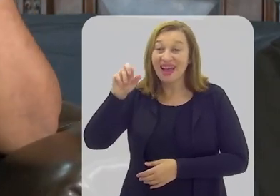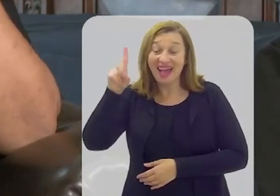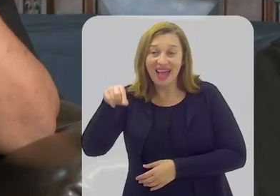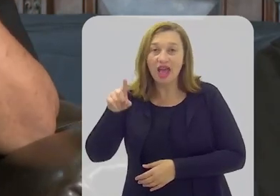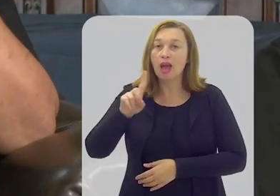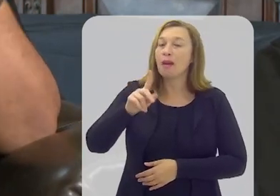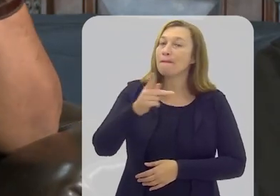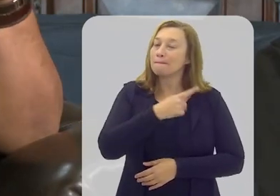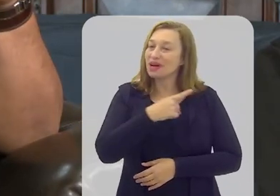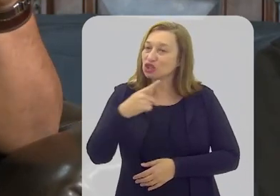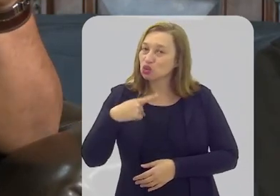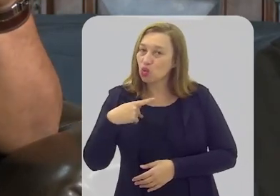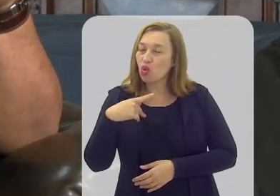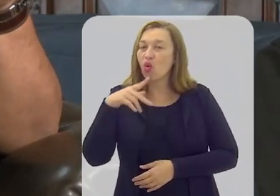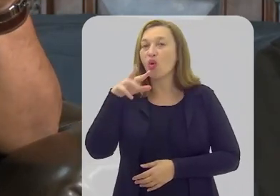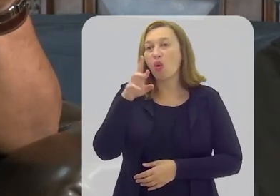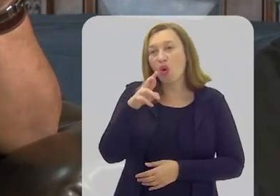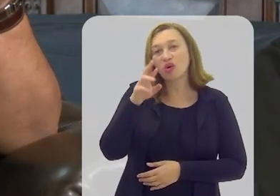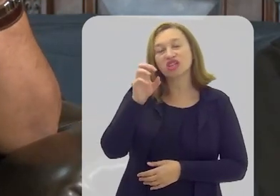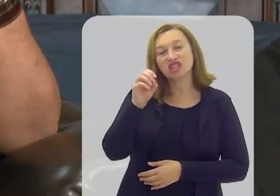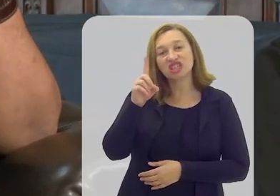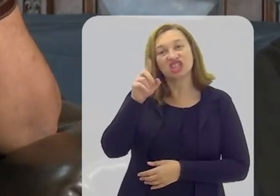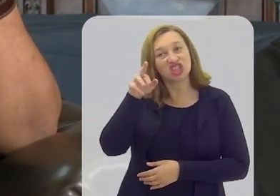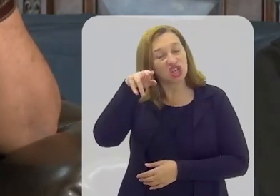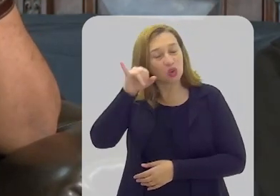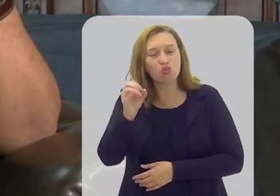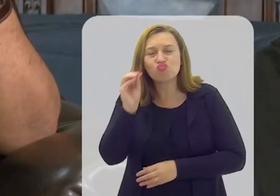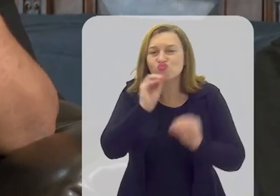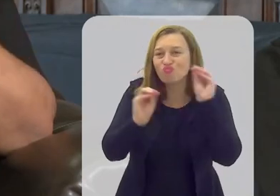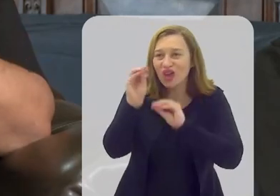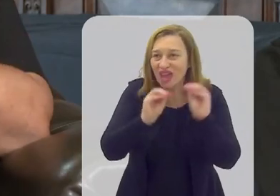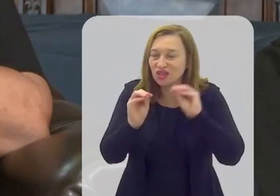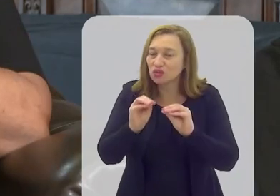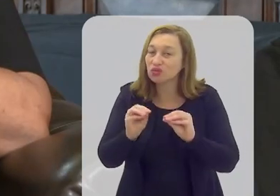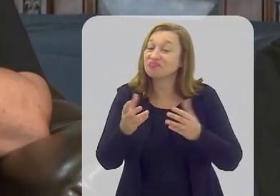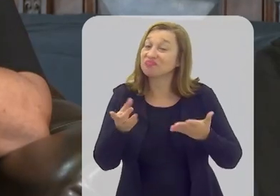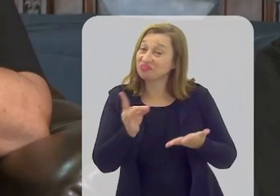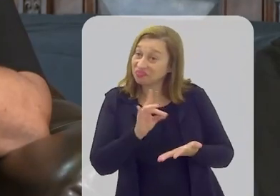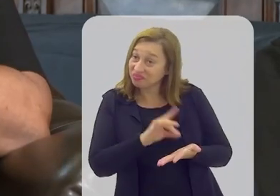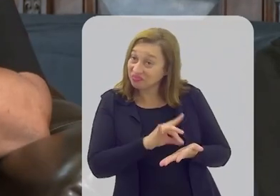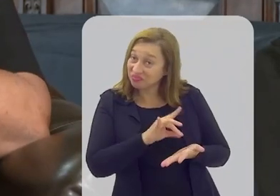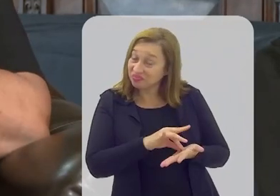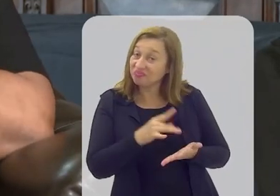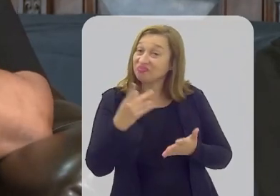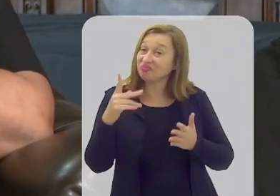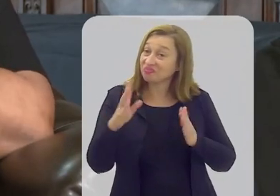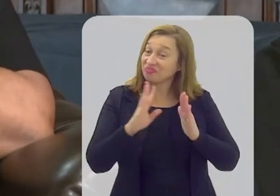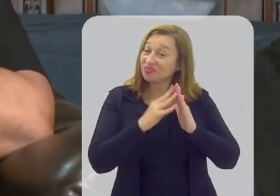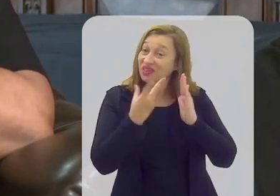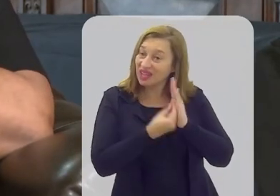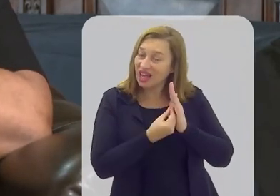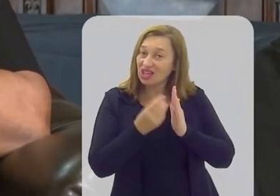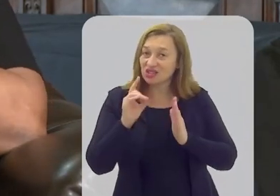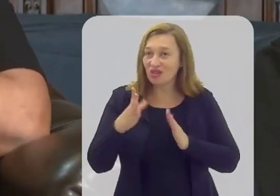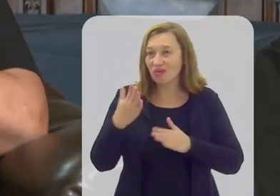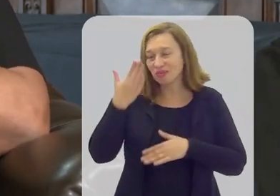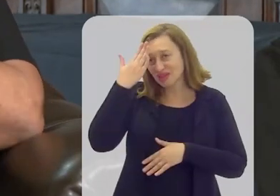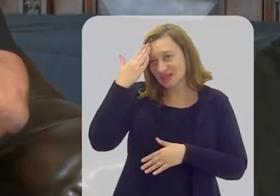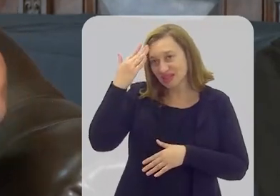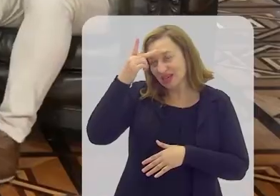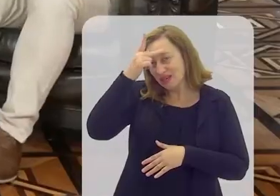Pastor Rodrigo, que é outro grande amigo da Igreja Adventista, um beijo grande. Realmente, na sua igreja só tem talento.